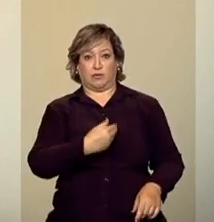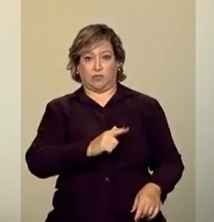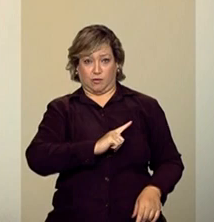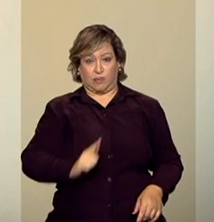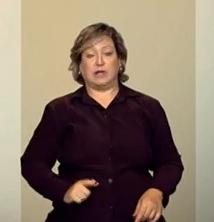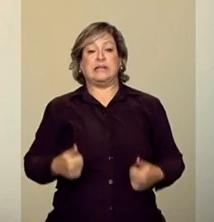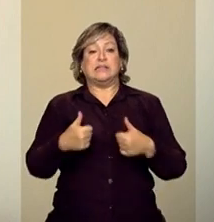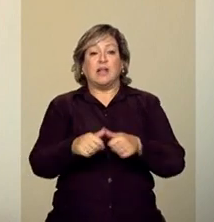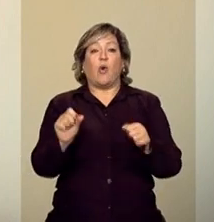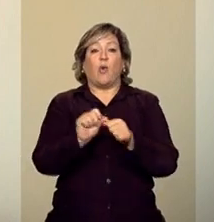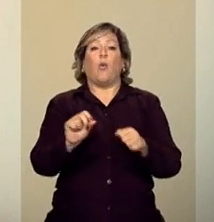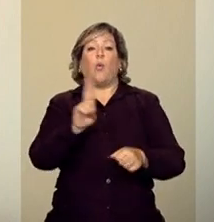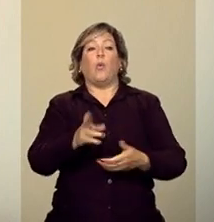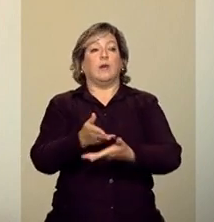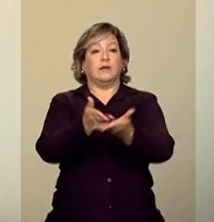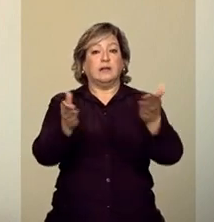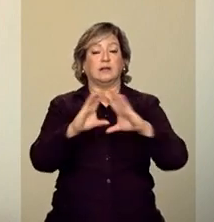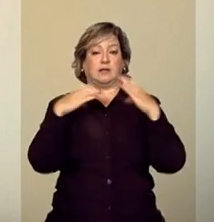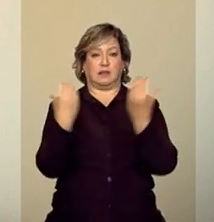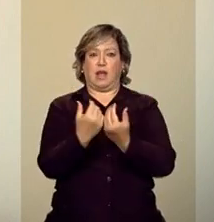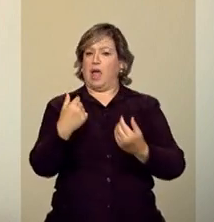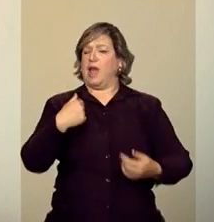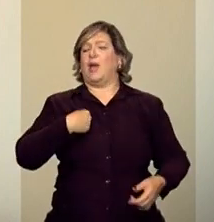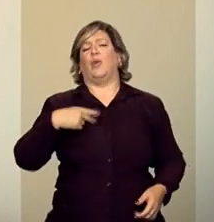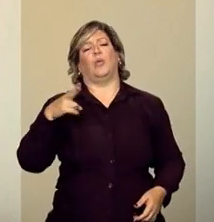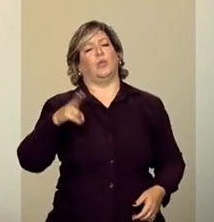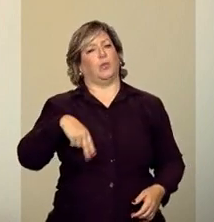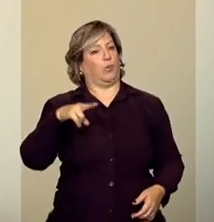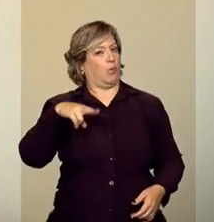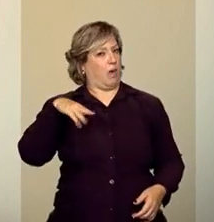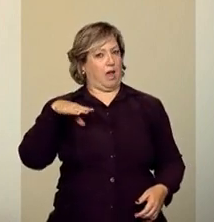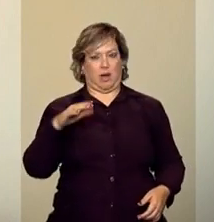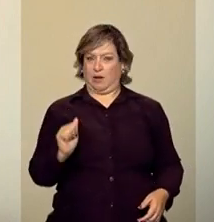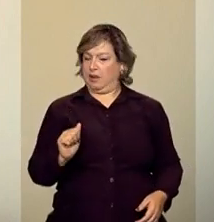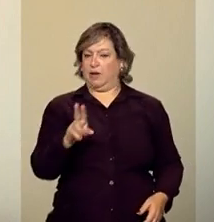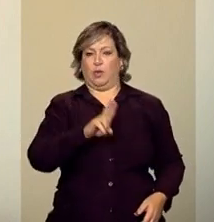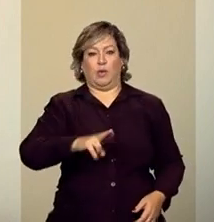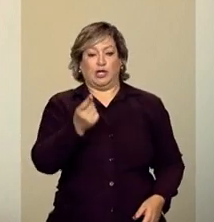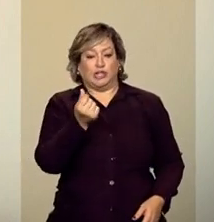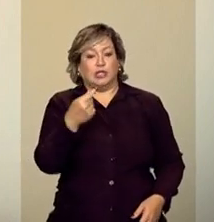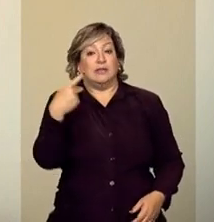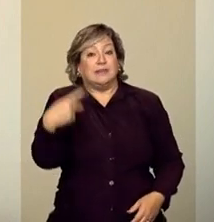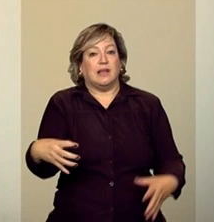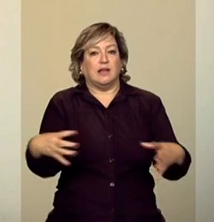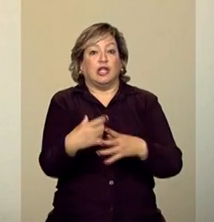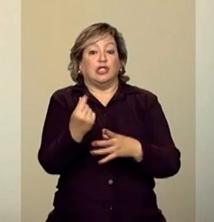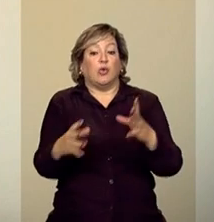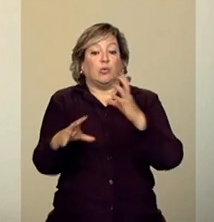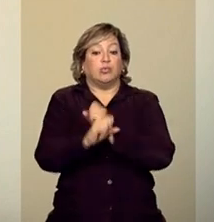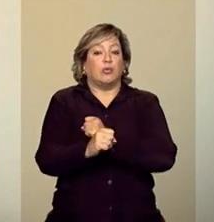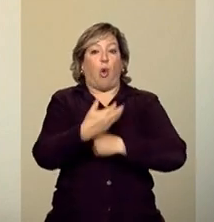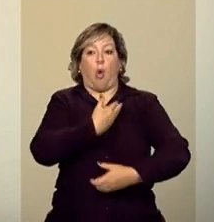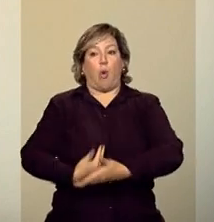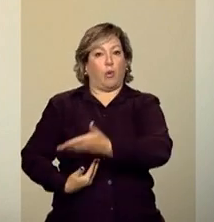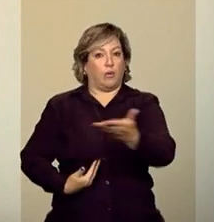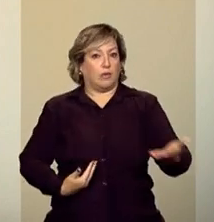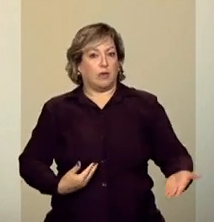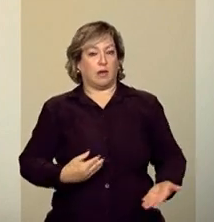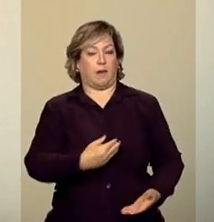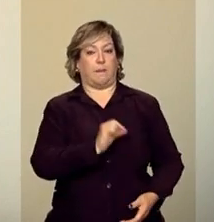esses estádios. Jamais permitiria que esses recursos saíssem do orçamento público